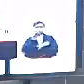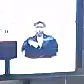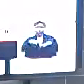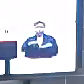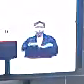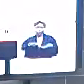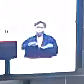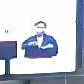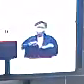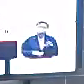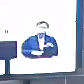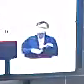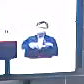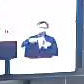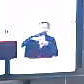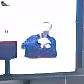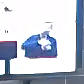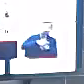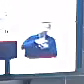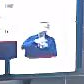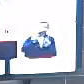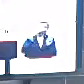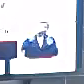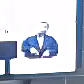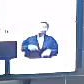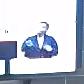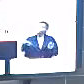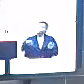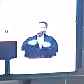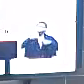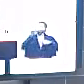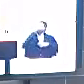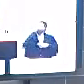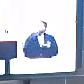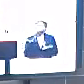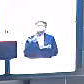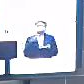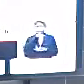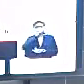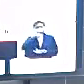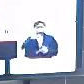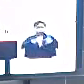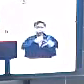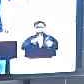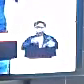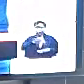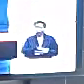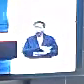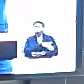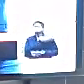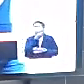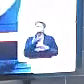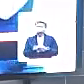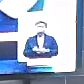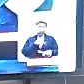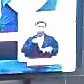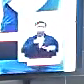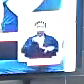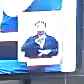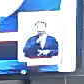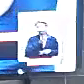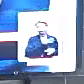pode ser Fatal Às vezes o funcionário que tá trabalhando durante o dia todo dentro de Belo Horizonte vai pegar um ônibus e vai